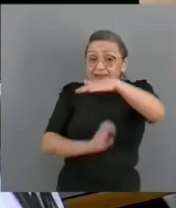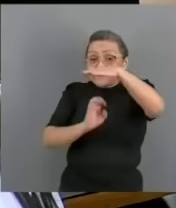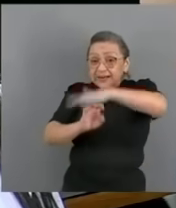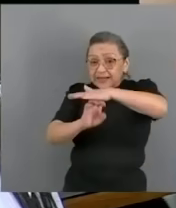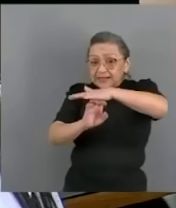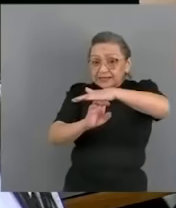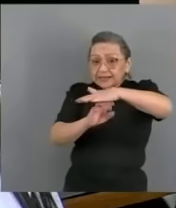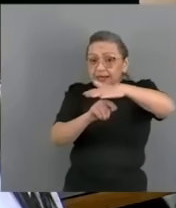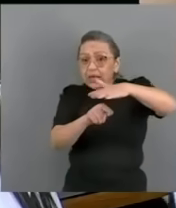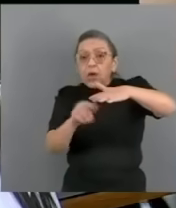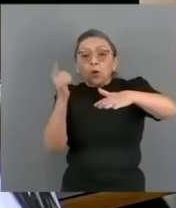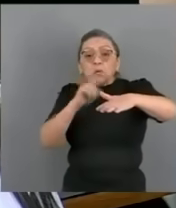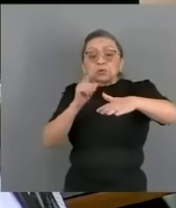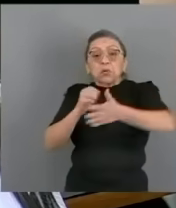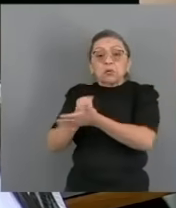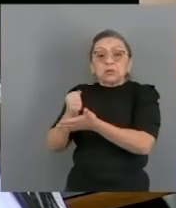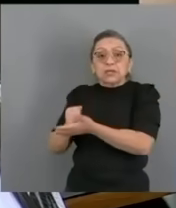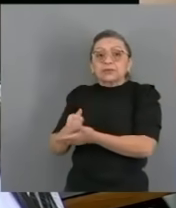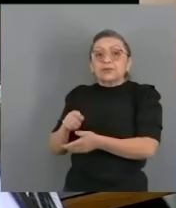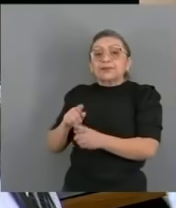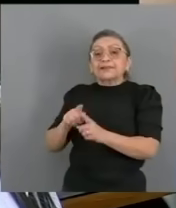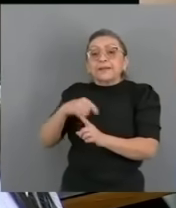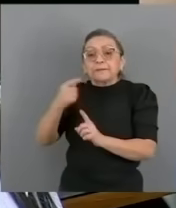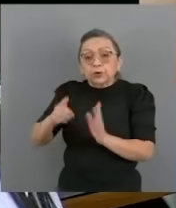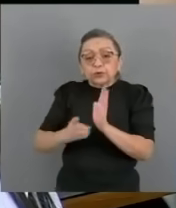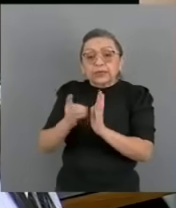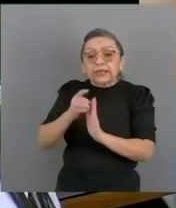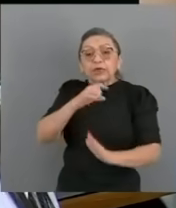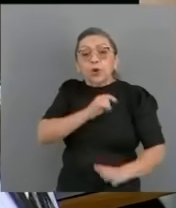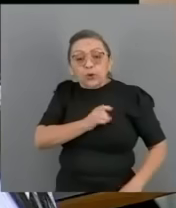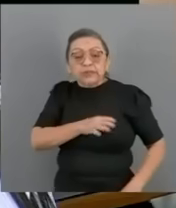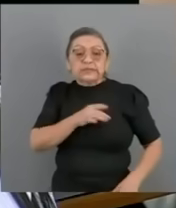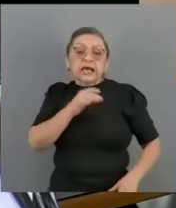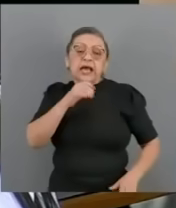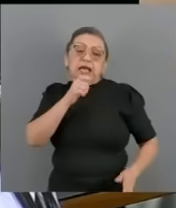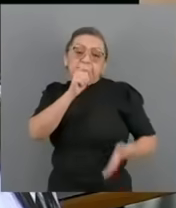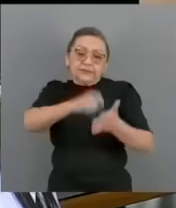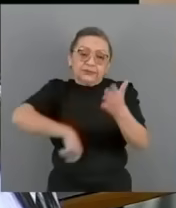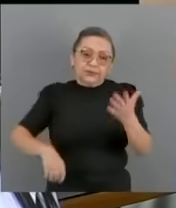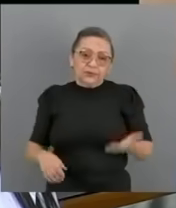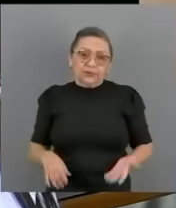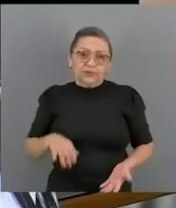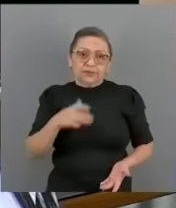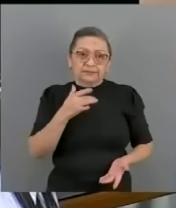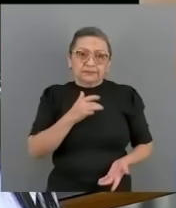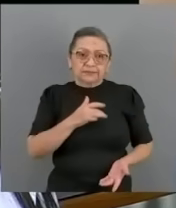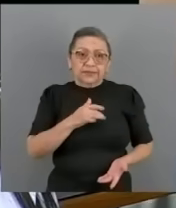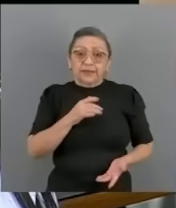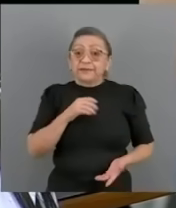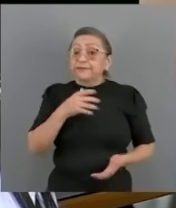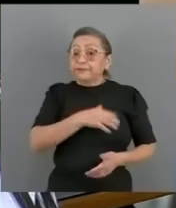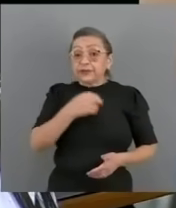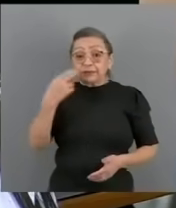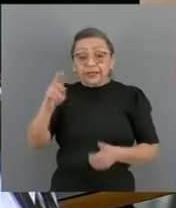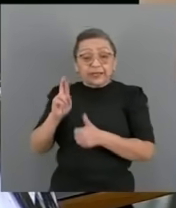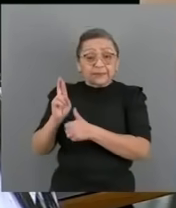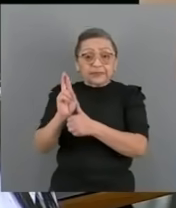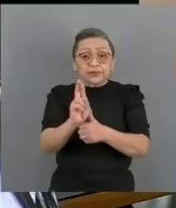que conseguiram a CT depois do decreto que o Onyx assinou foram representadas pelo filho